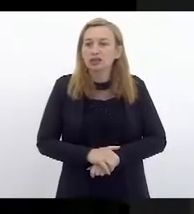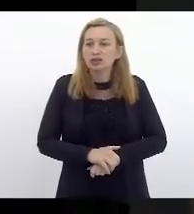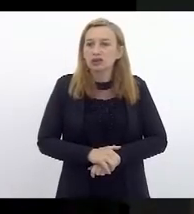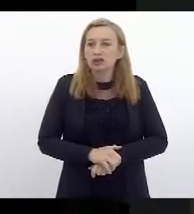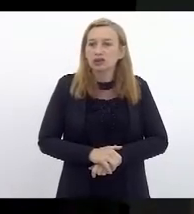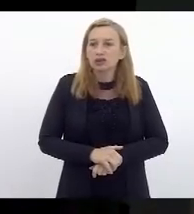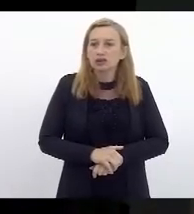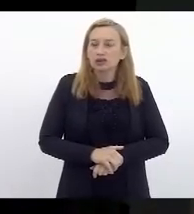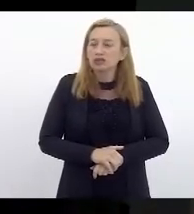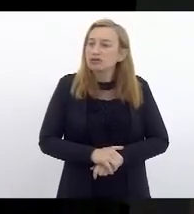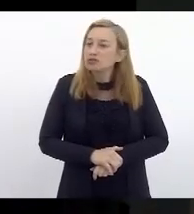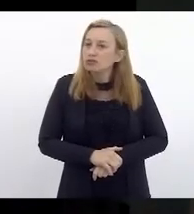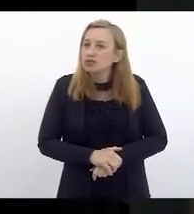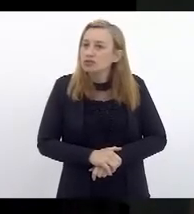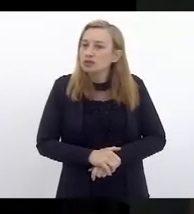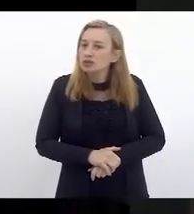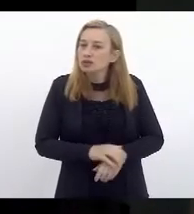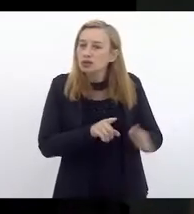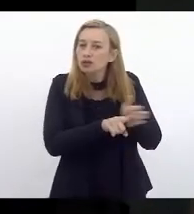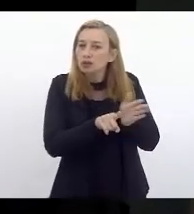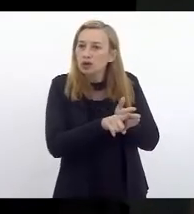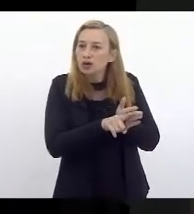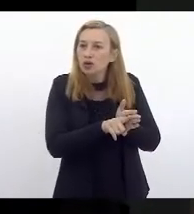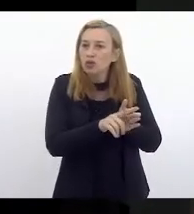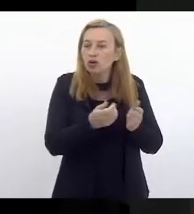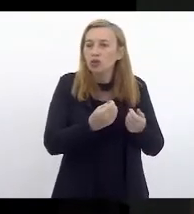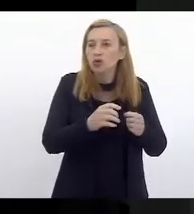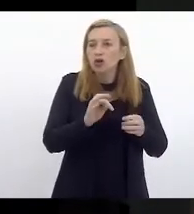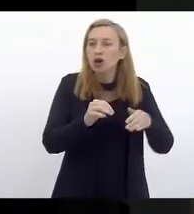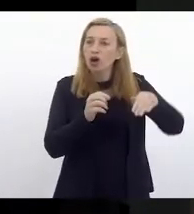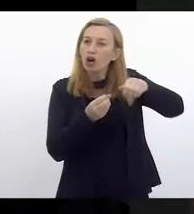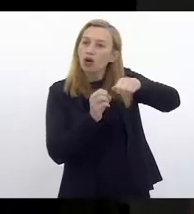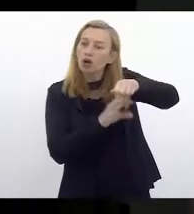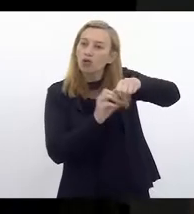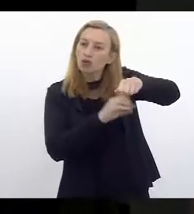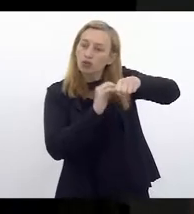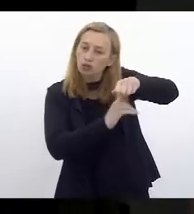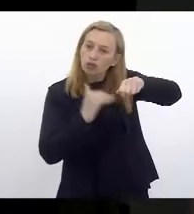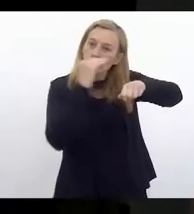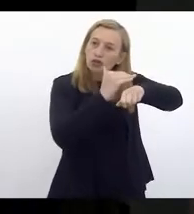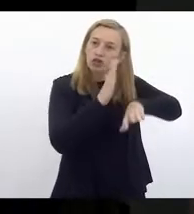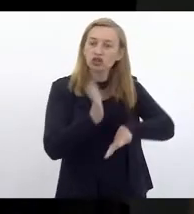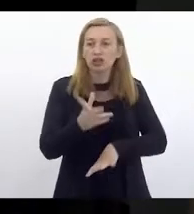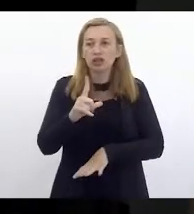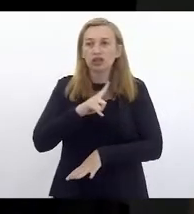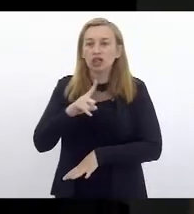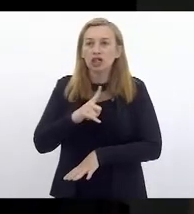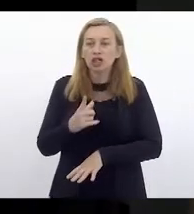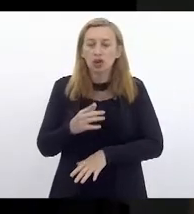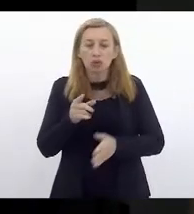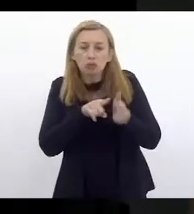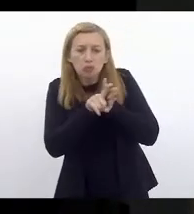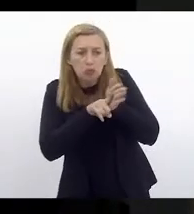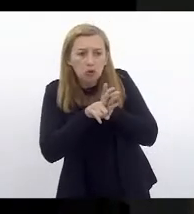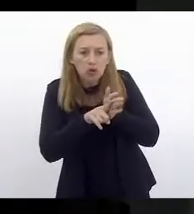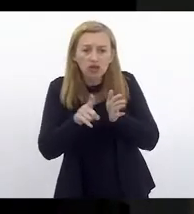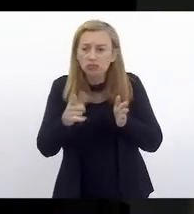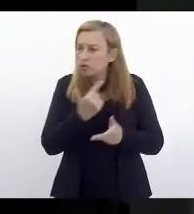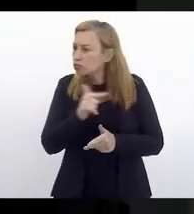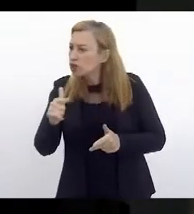consulta aos fundos soberanos existentes, eu constatei que nenhum deles